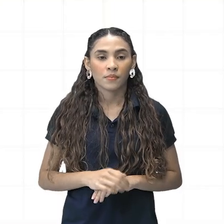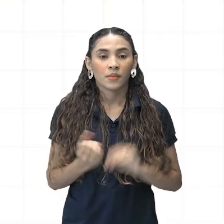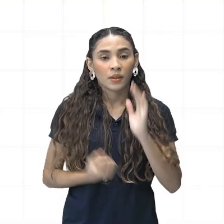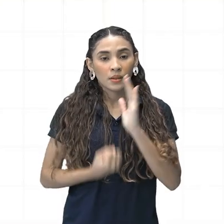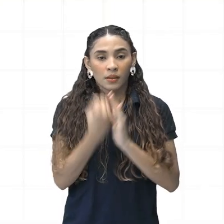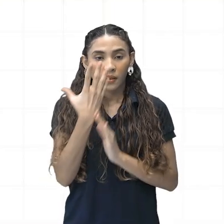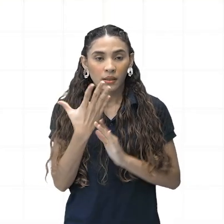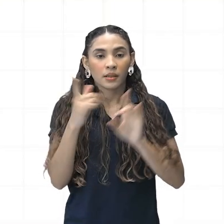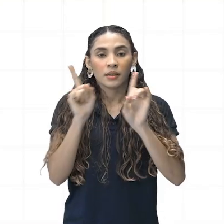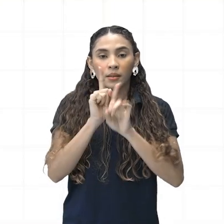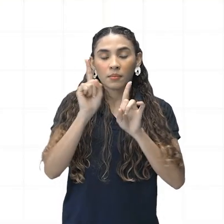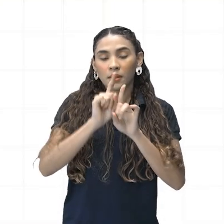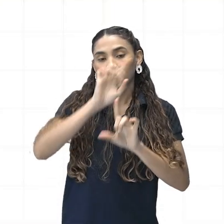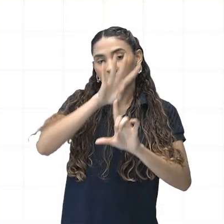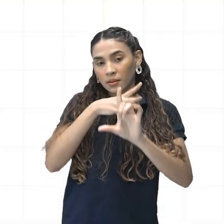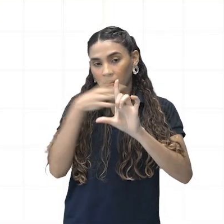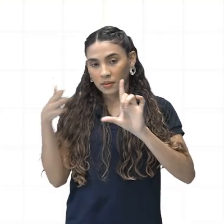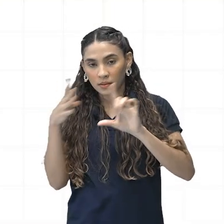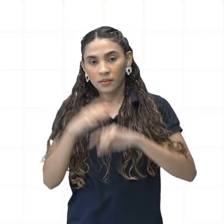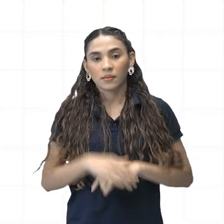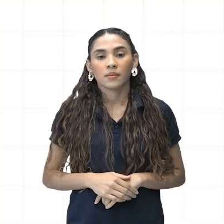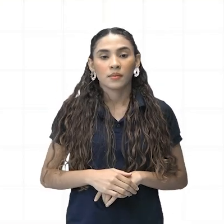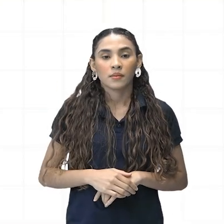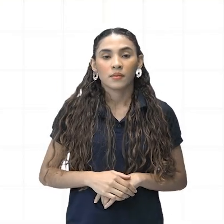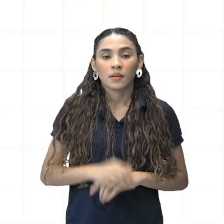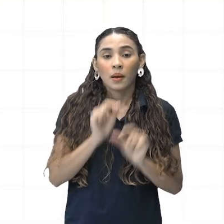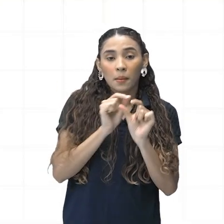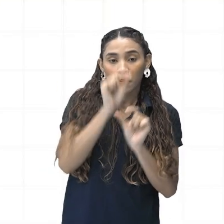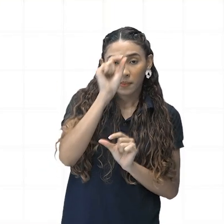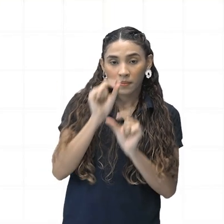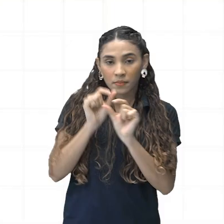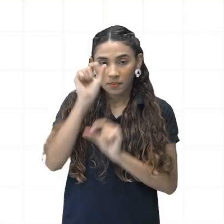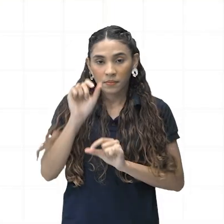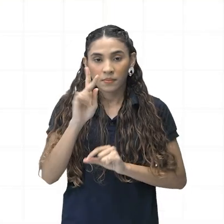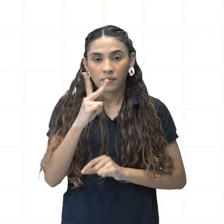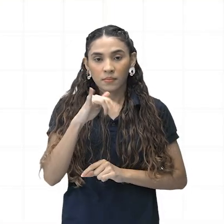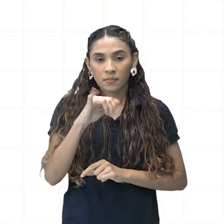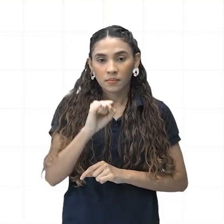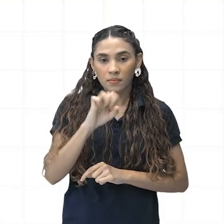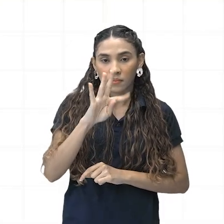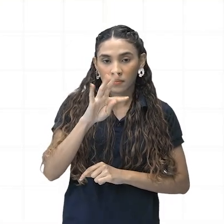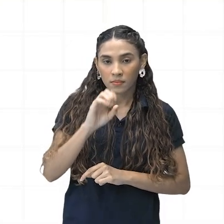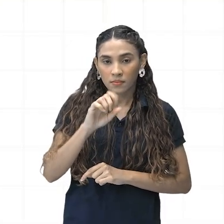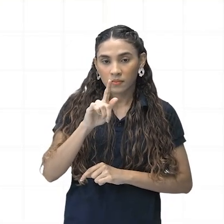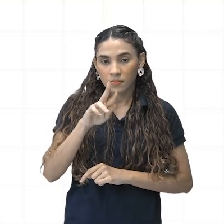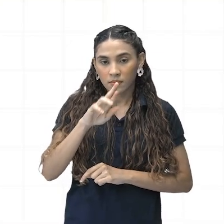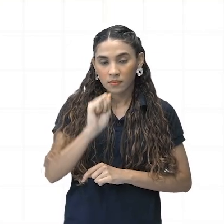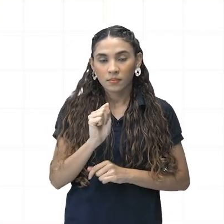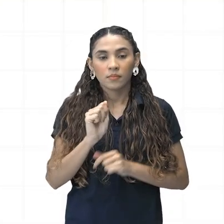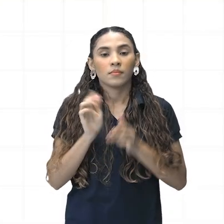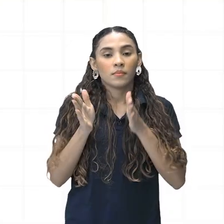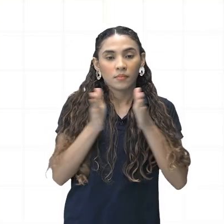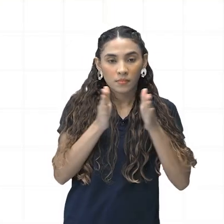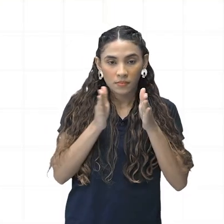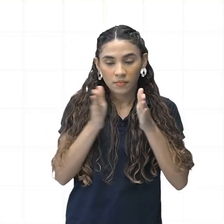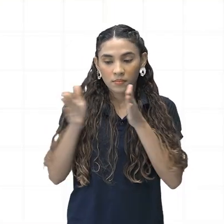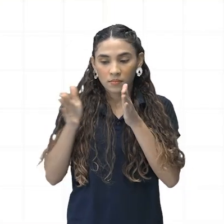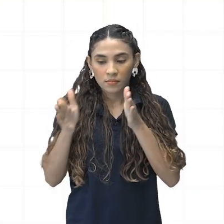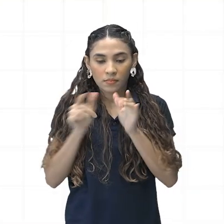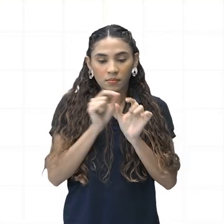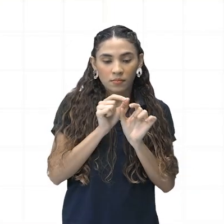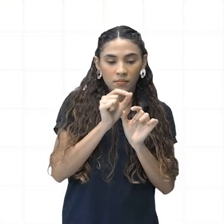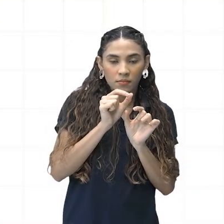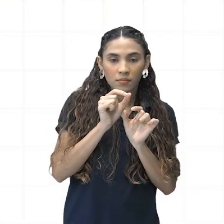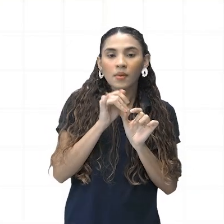Construa as tabelas, né? As tabelas não, as barras. Cada intervalo de classe desenhe uma barra